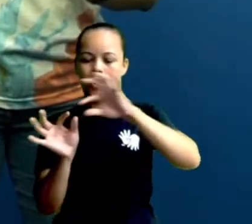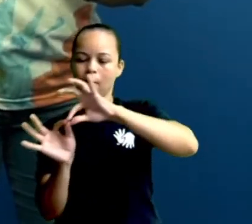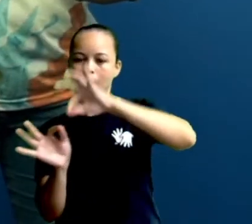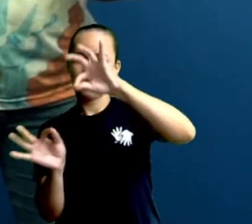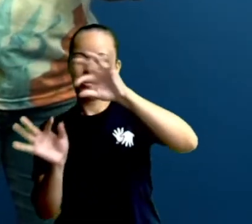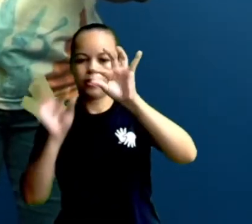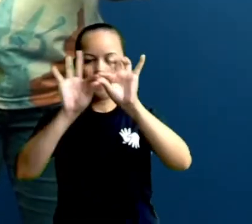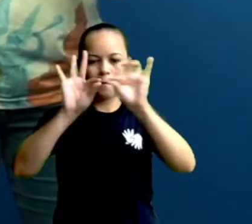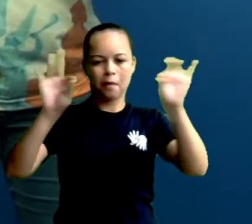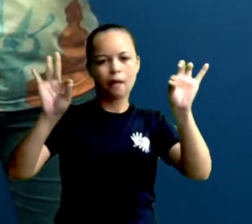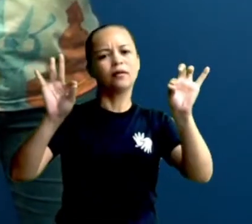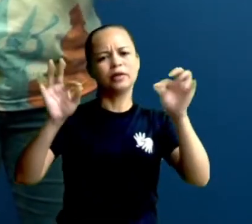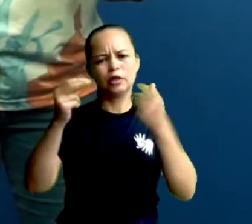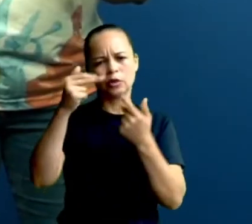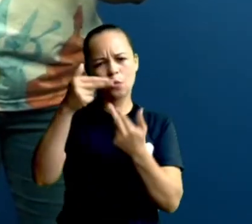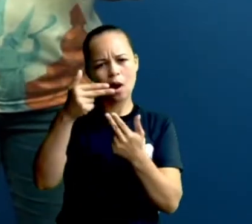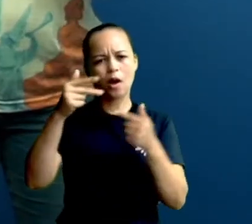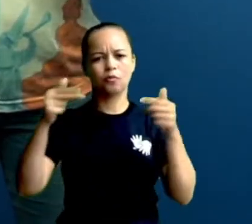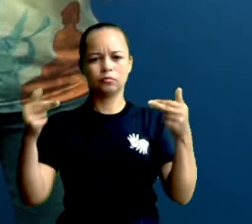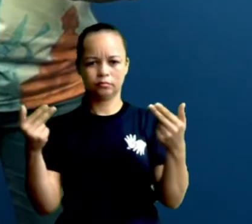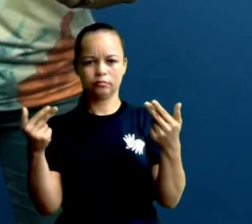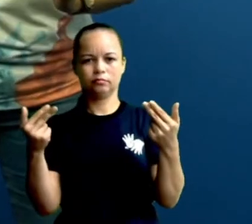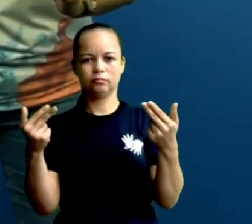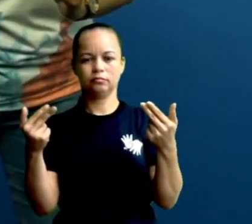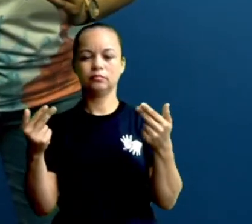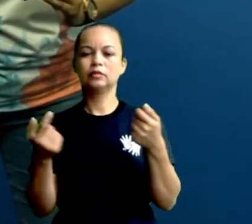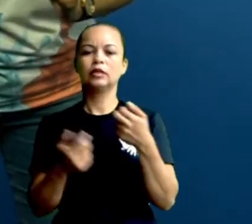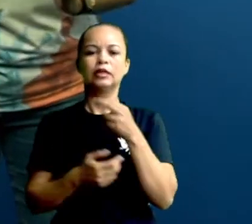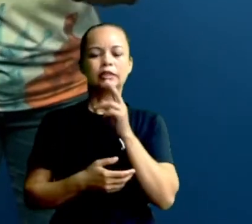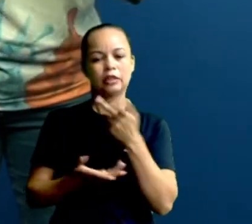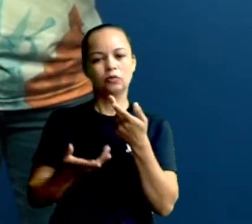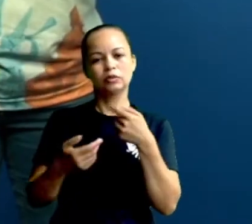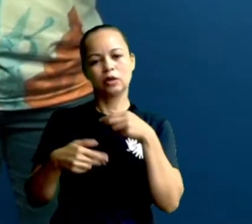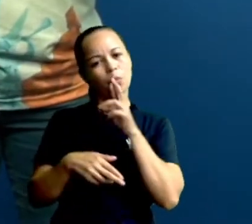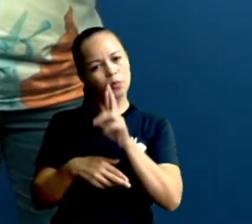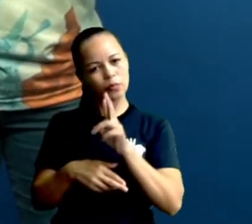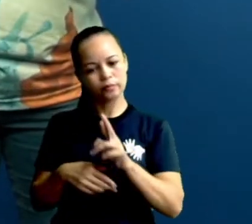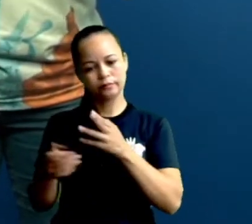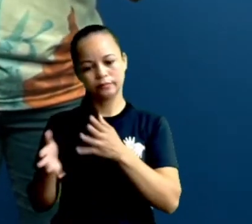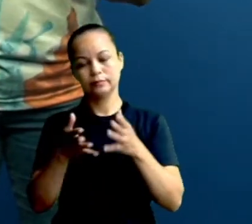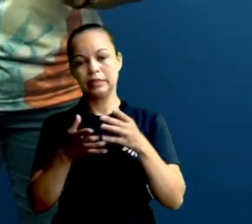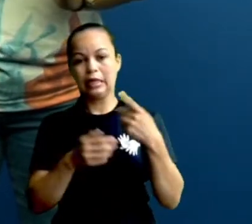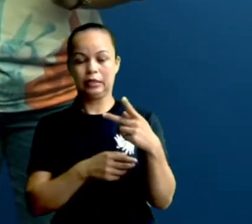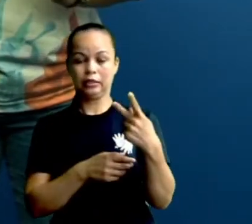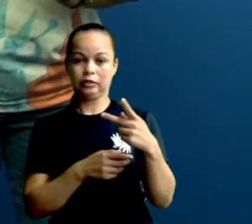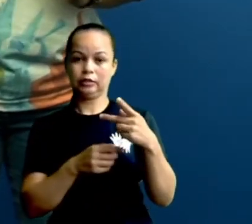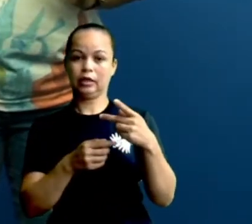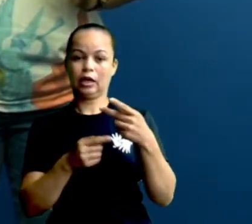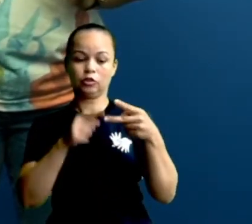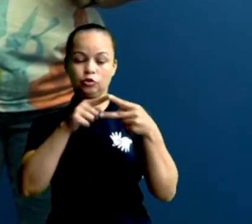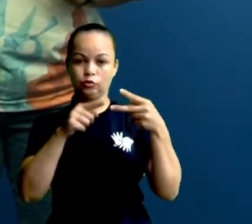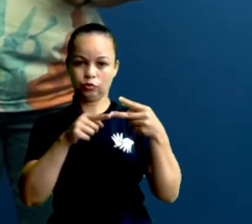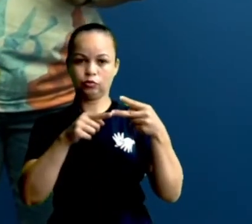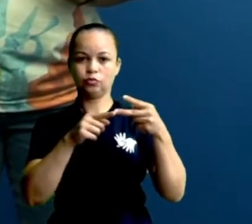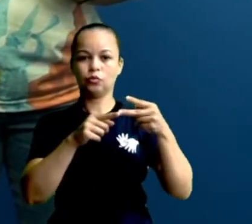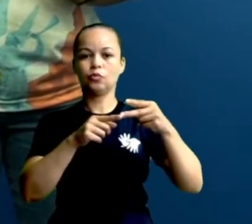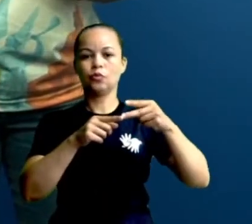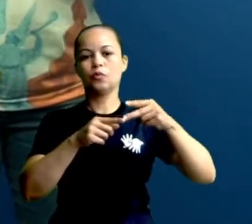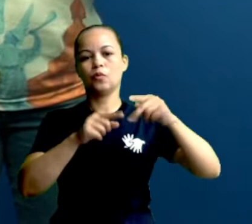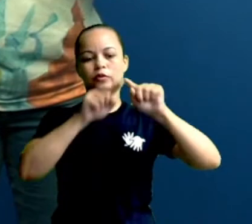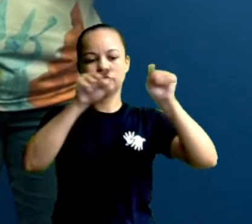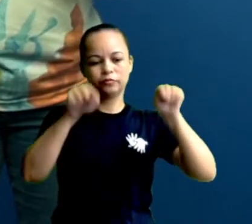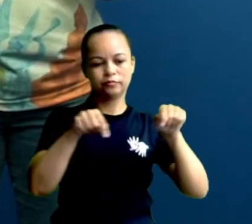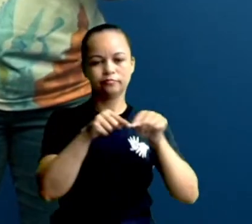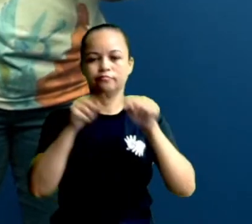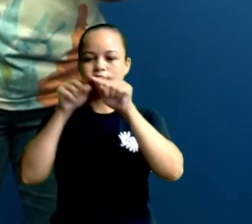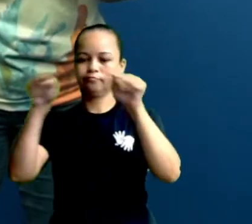mesma medida. Então, seus lados são correspondentes, né, entre as duas figuras, tendo a mesma medida,